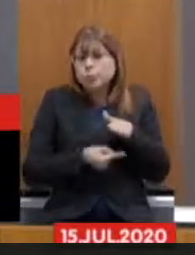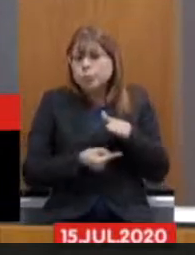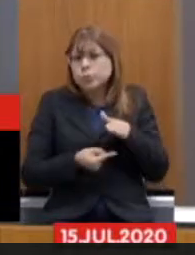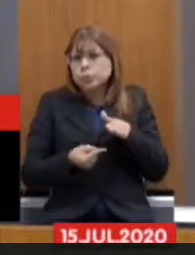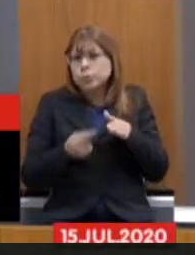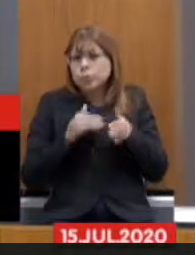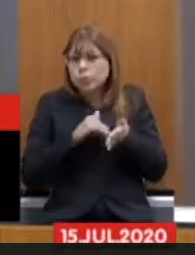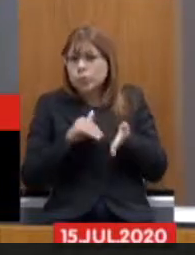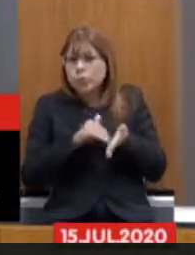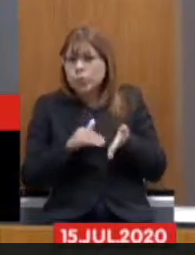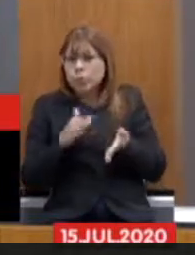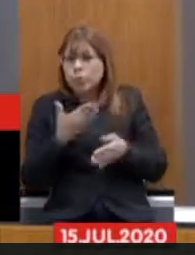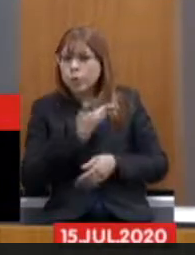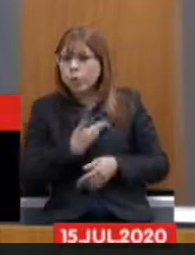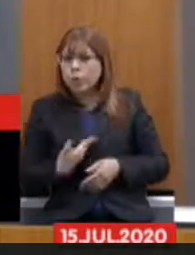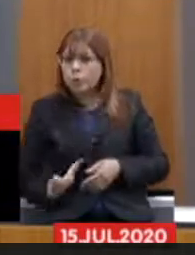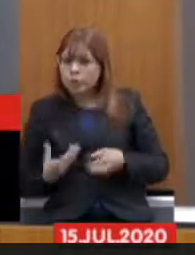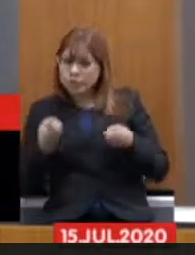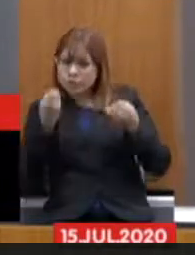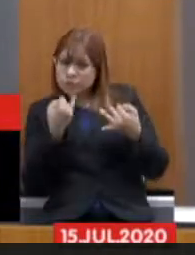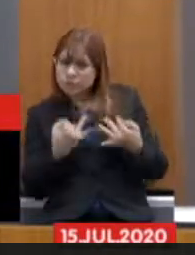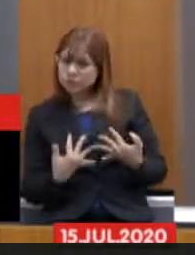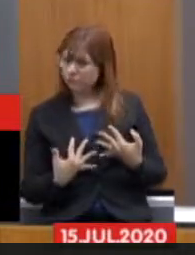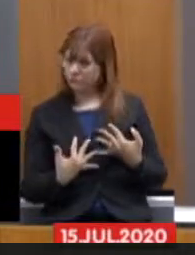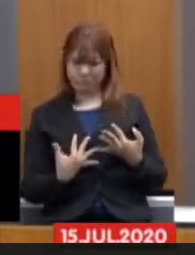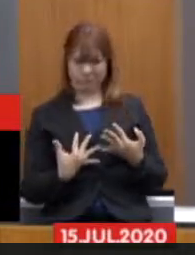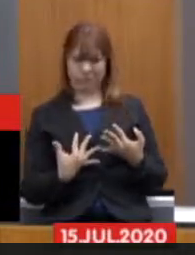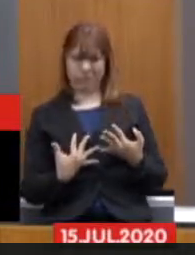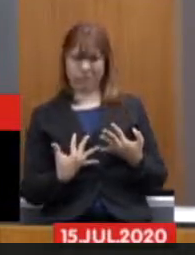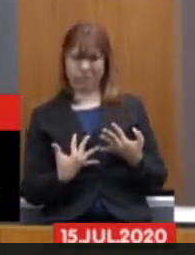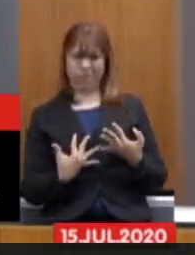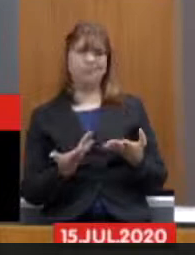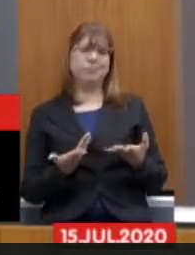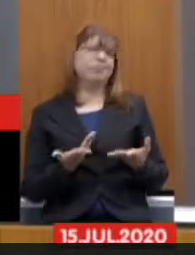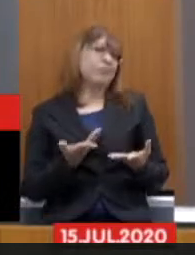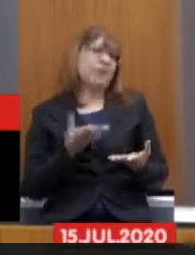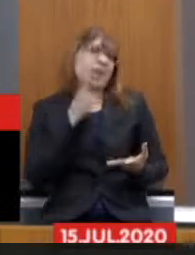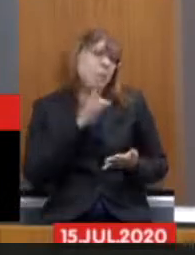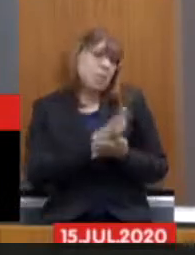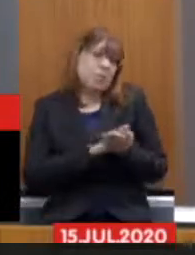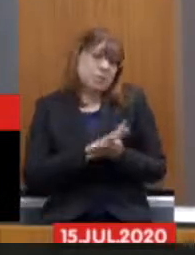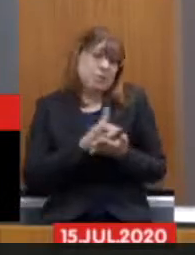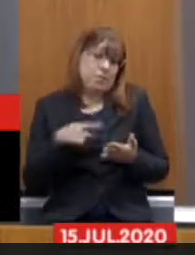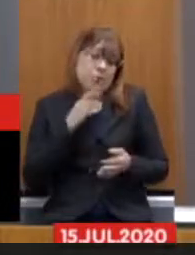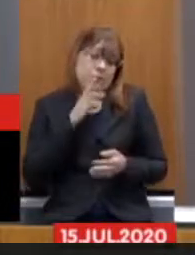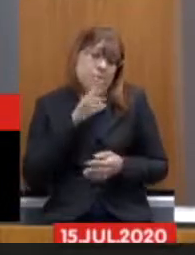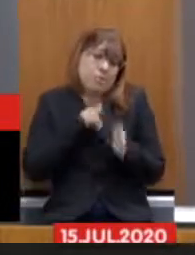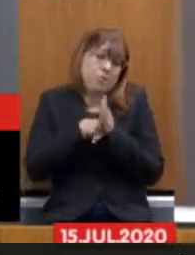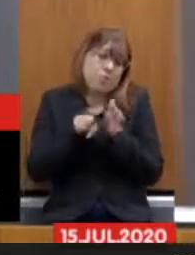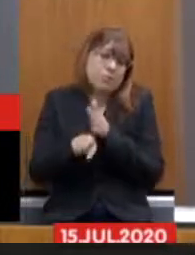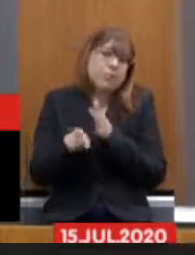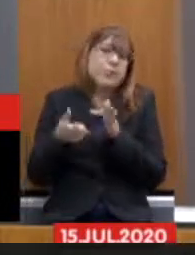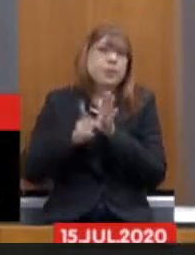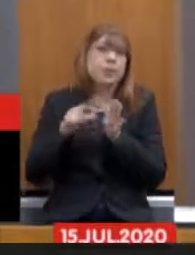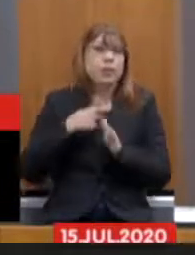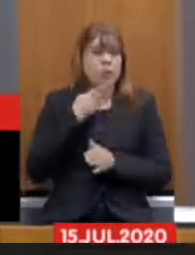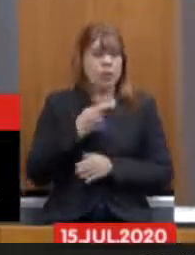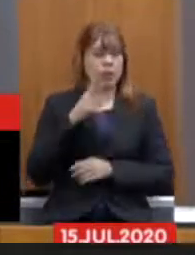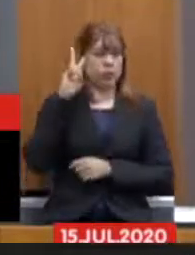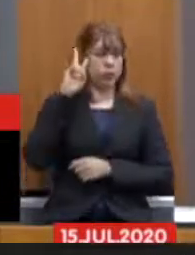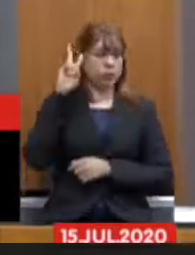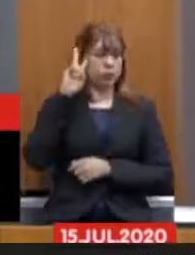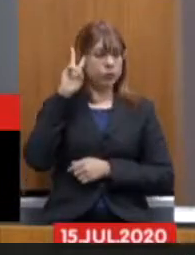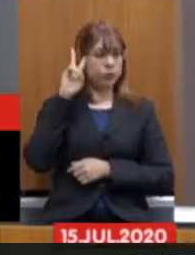do governo do estado o governo não não aprofundou discussões de fundo não respondeu nossos questionamentos e eu havia dito na